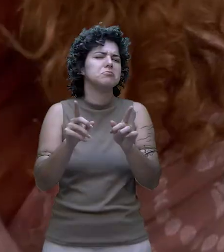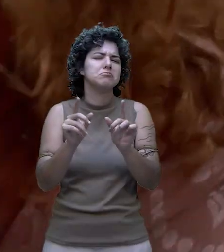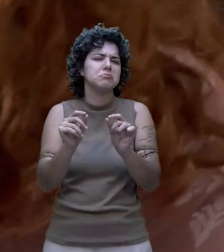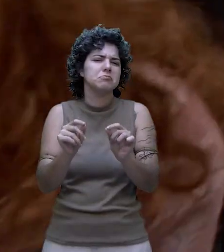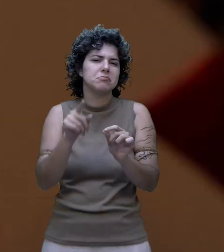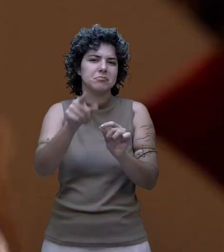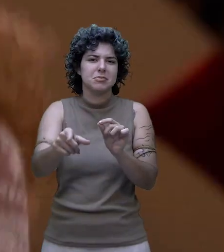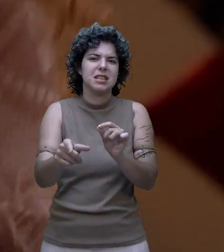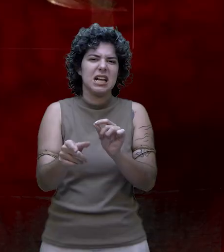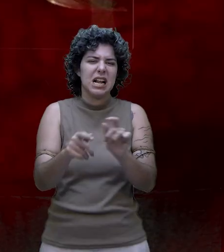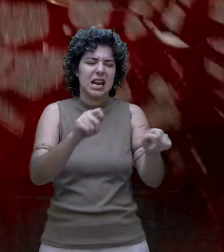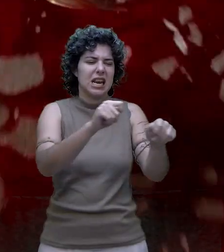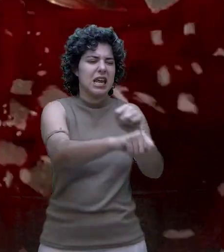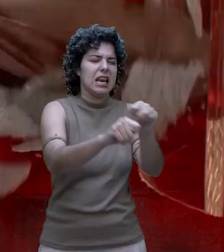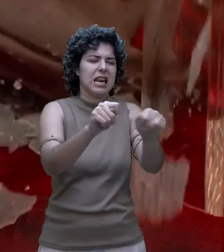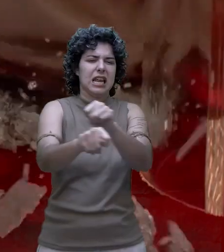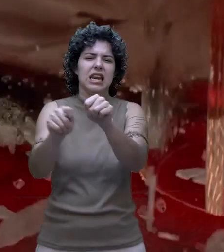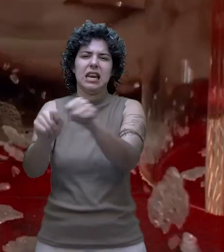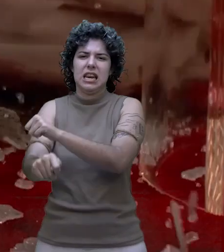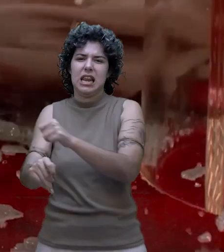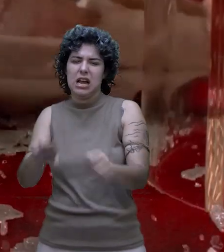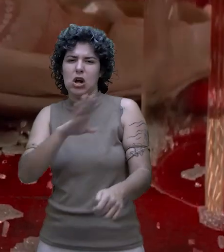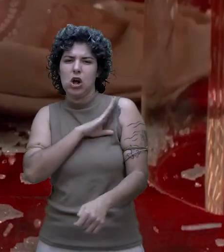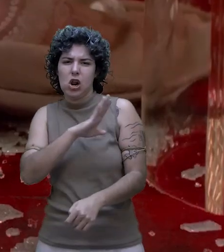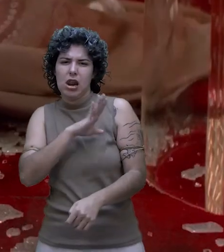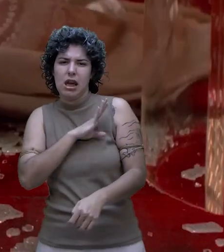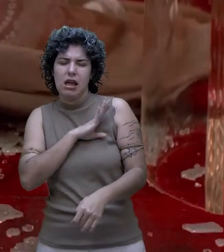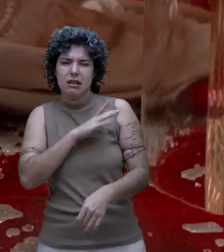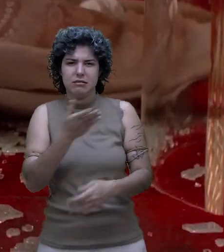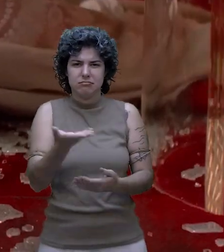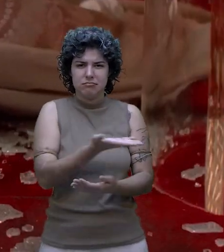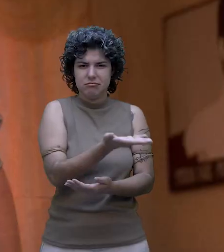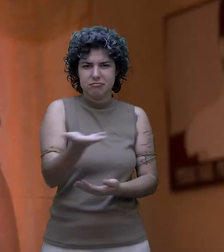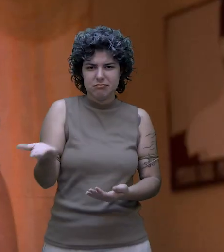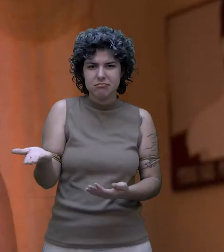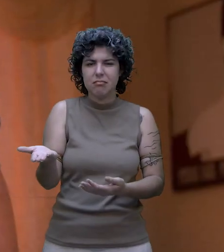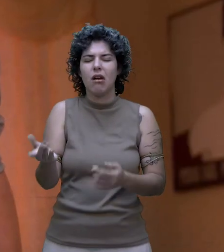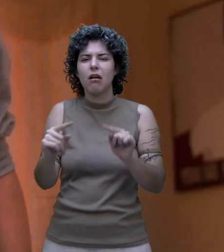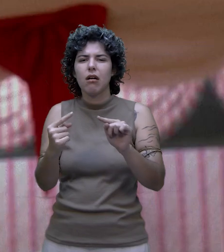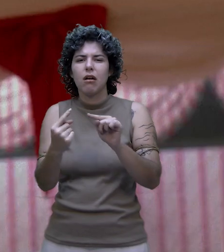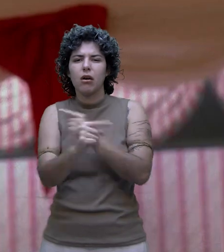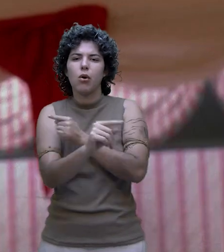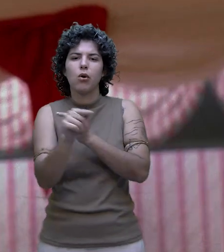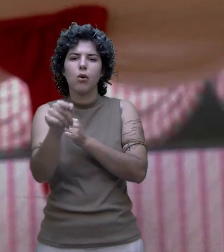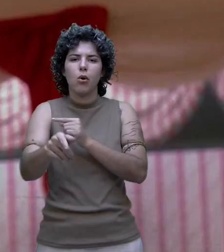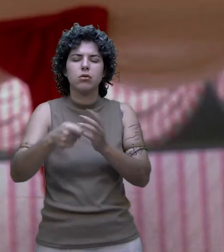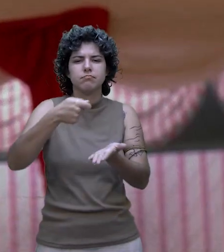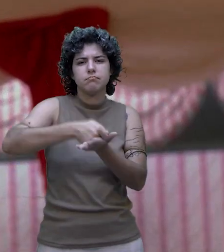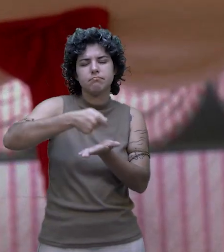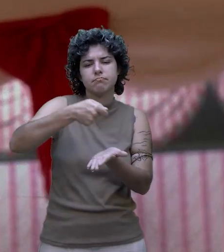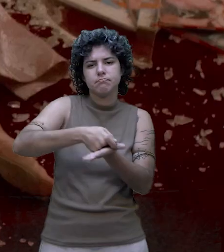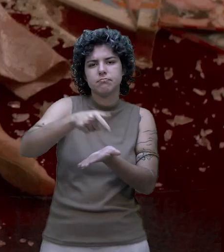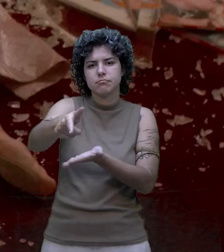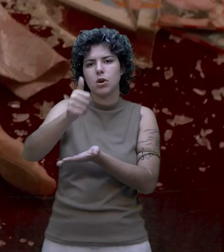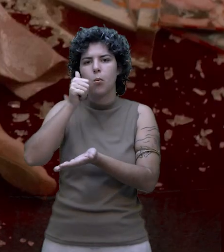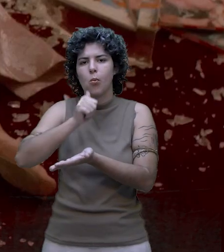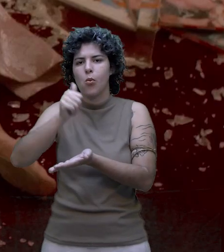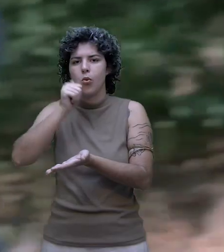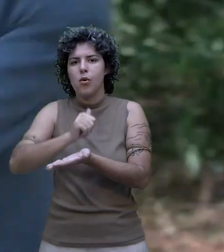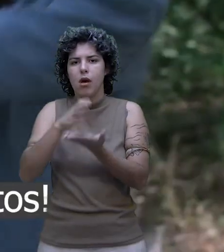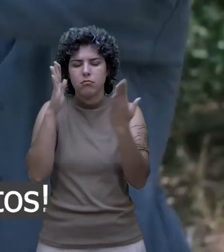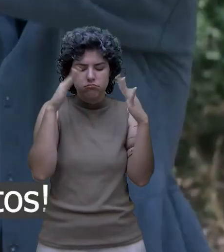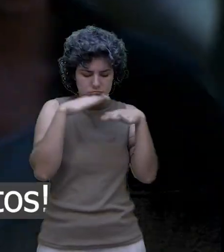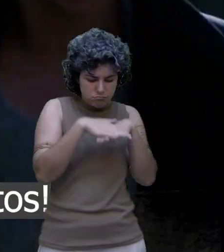colegas hipócritas. O filme é um manifesto punk contra a pressão para que mulheres sejam boazinhas, mesmo quando o mundo ao redor é